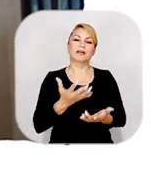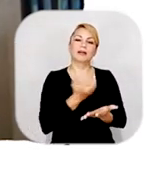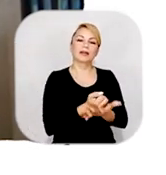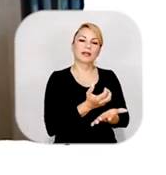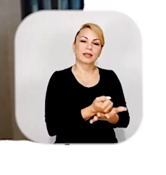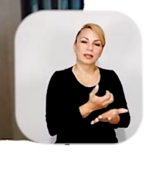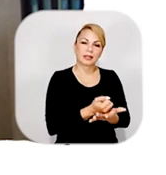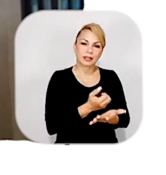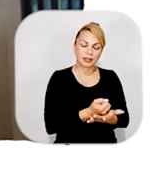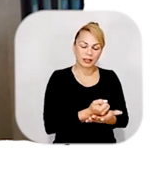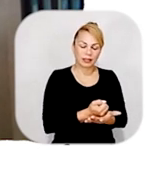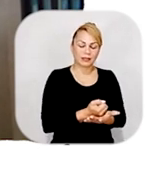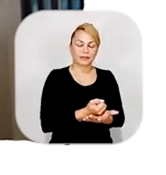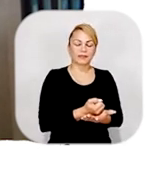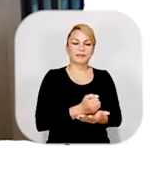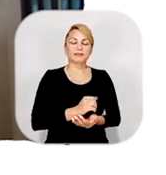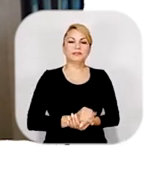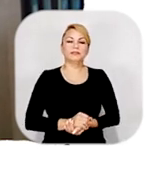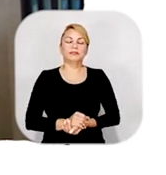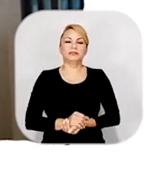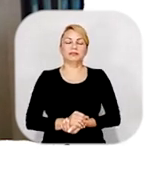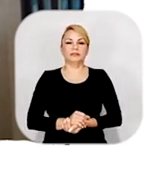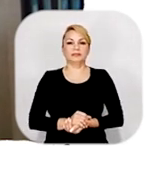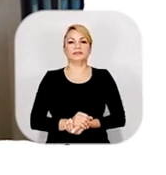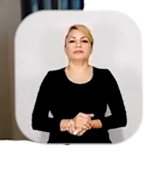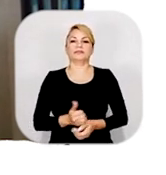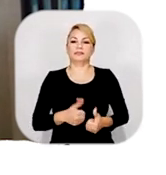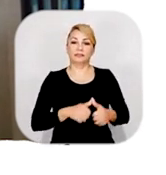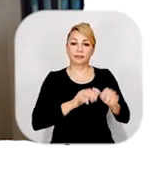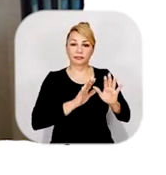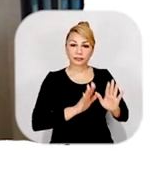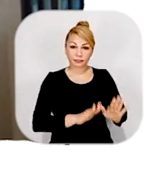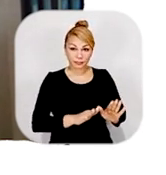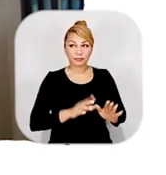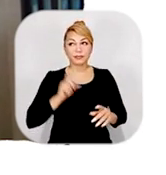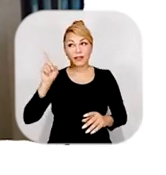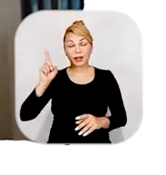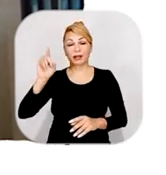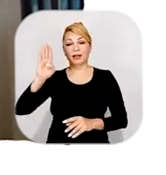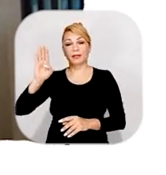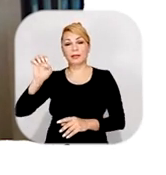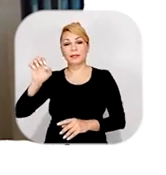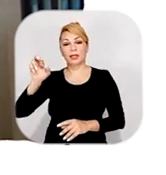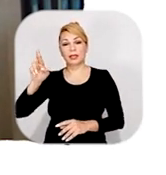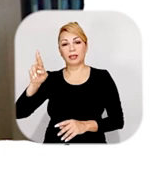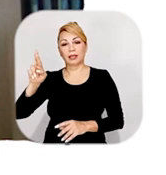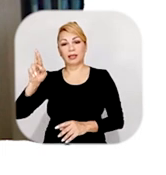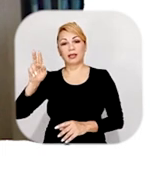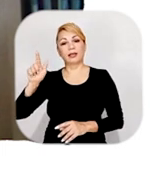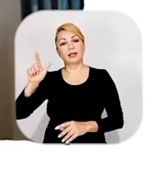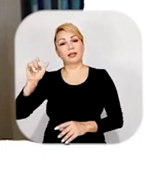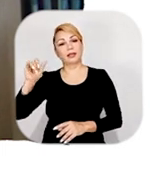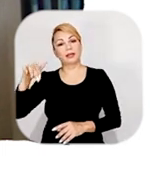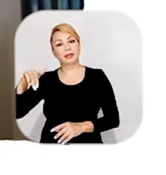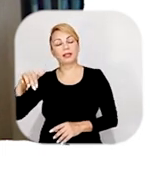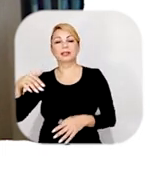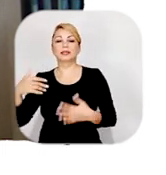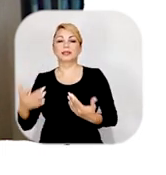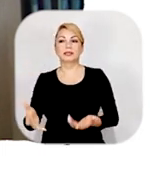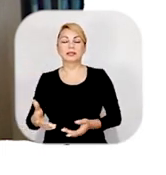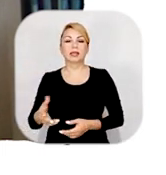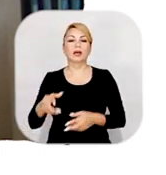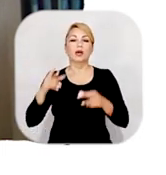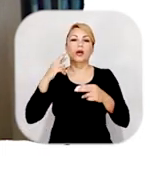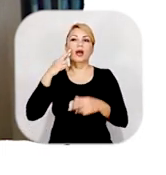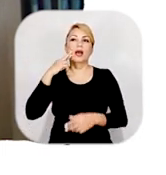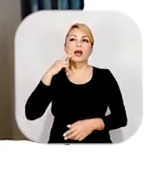os cilindros de cera do arquivo fonográfico de Berlim, eles ficaram em Berlim. E os russos, quando teve o final